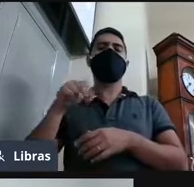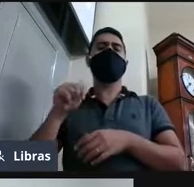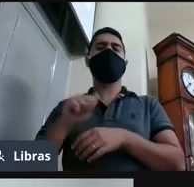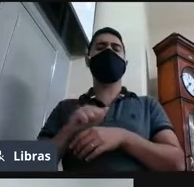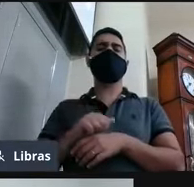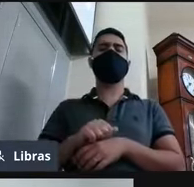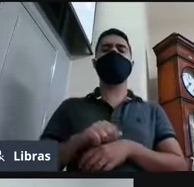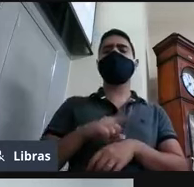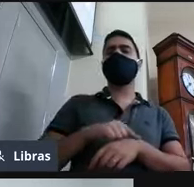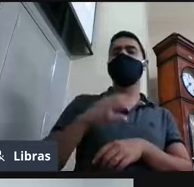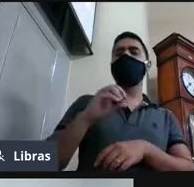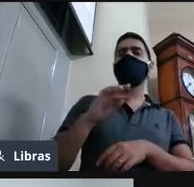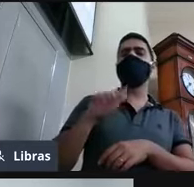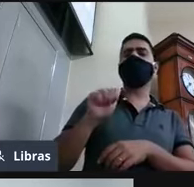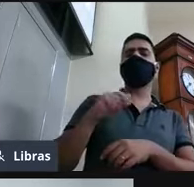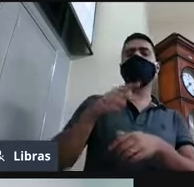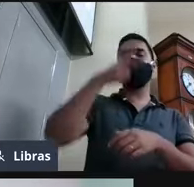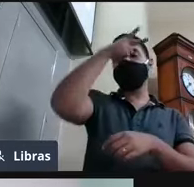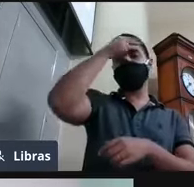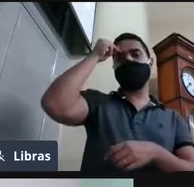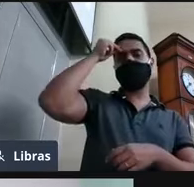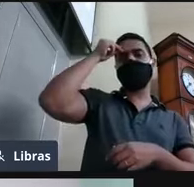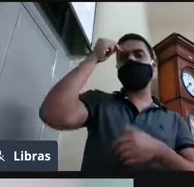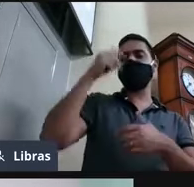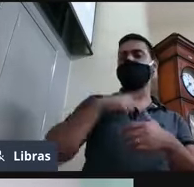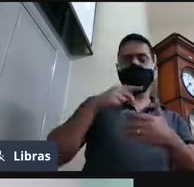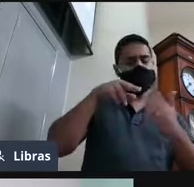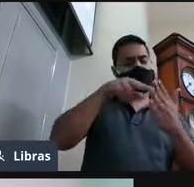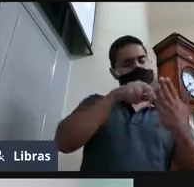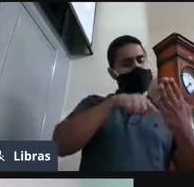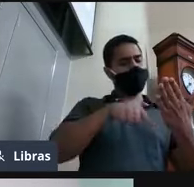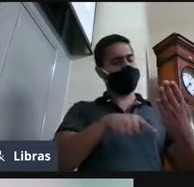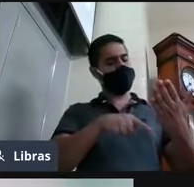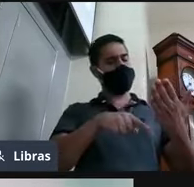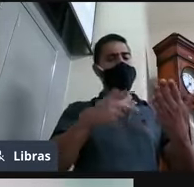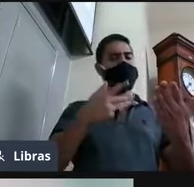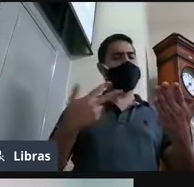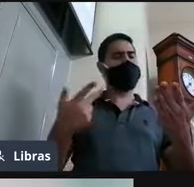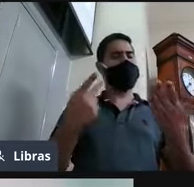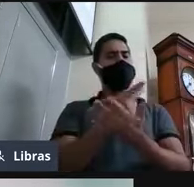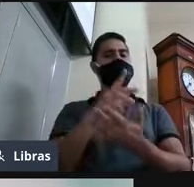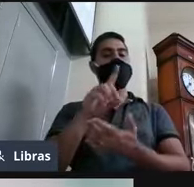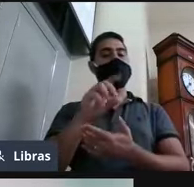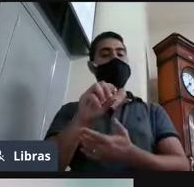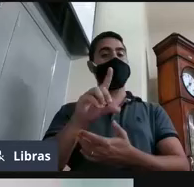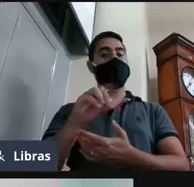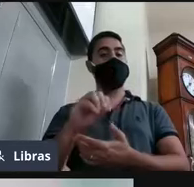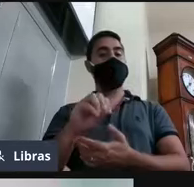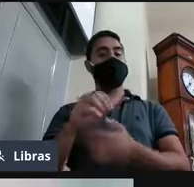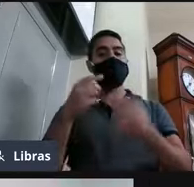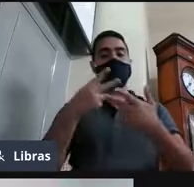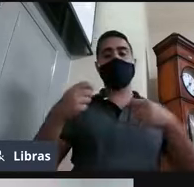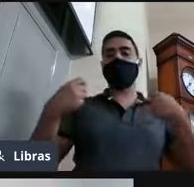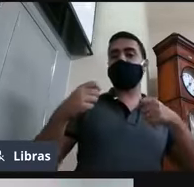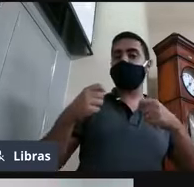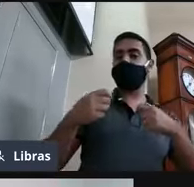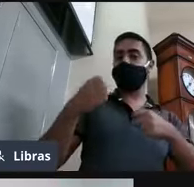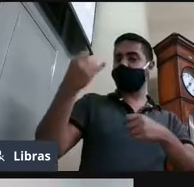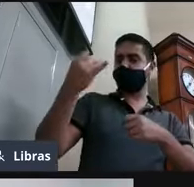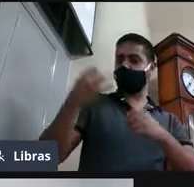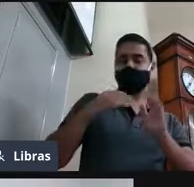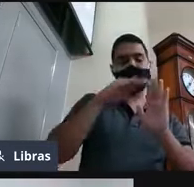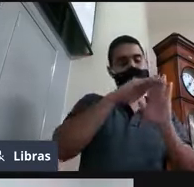algum, as contas do prefeito têm alguma situação de dolo. São situações que precisam ser sanadas, que